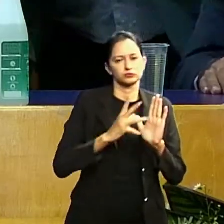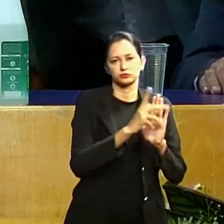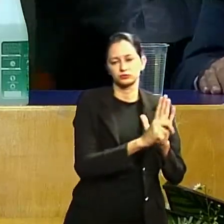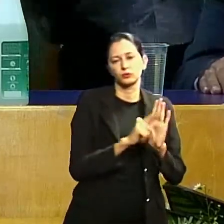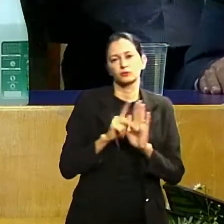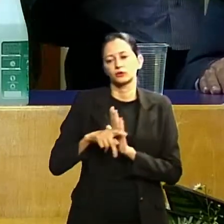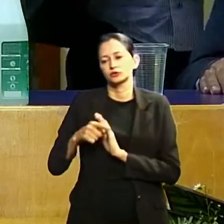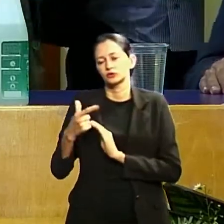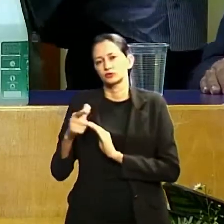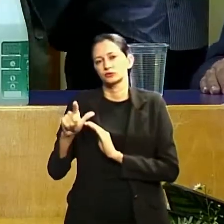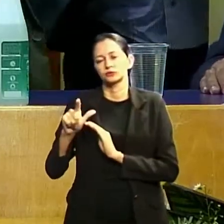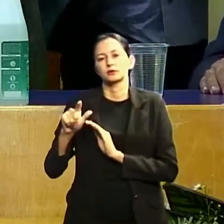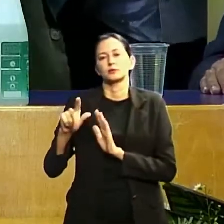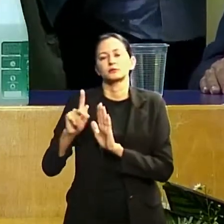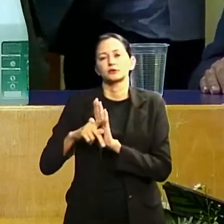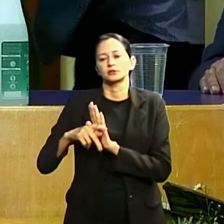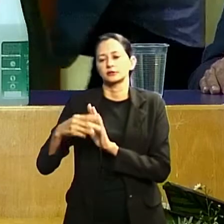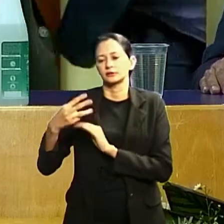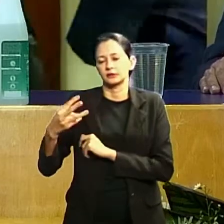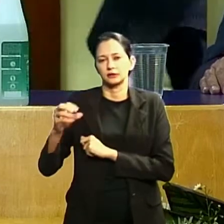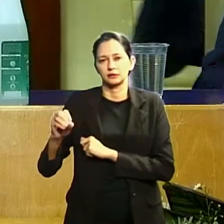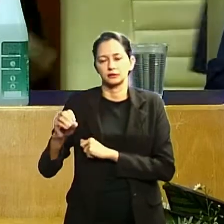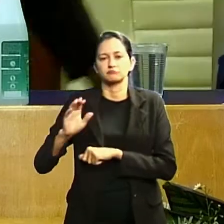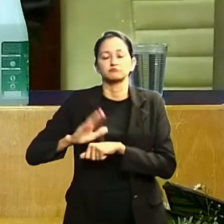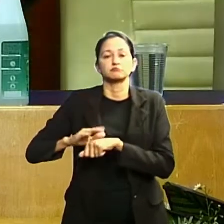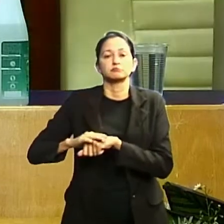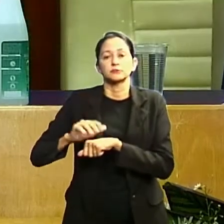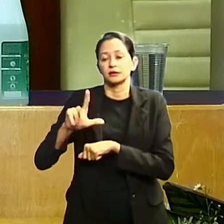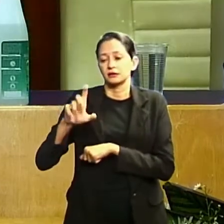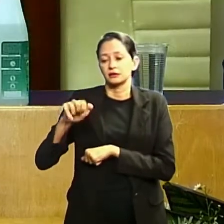PL 30, de autoria do vereador Leandro Sena,